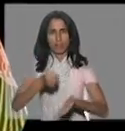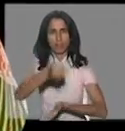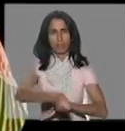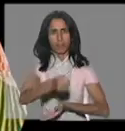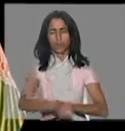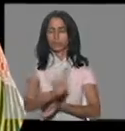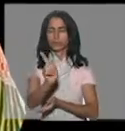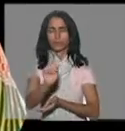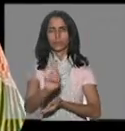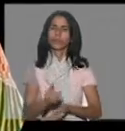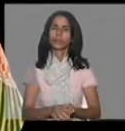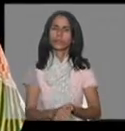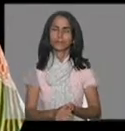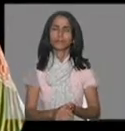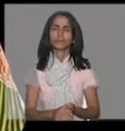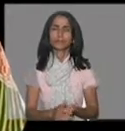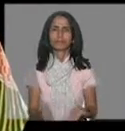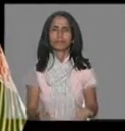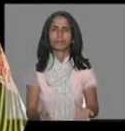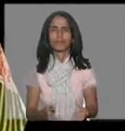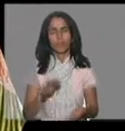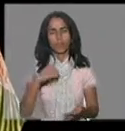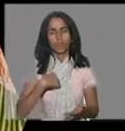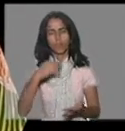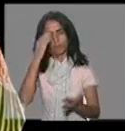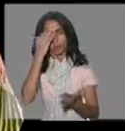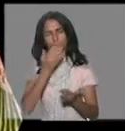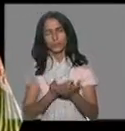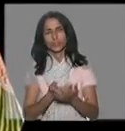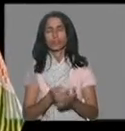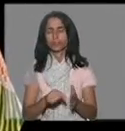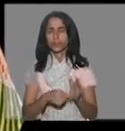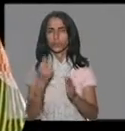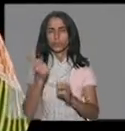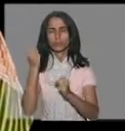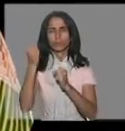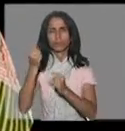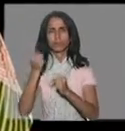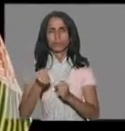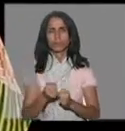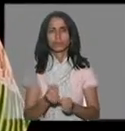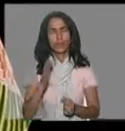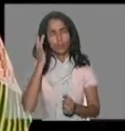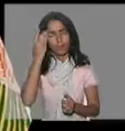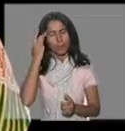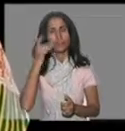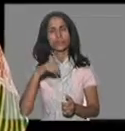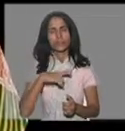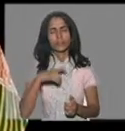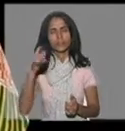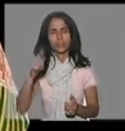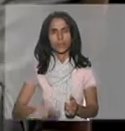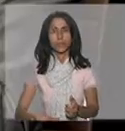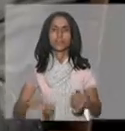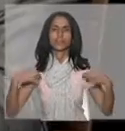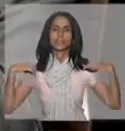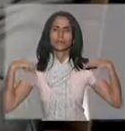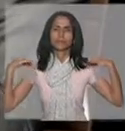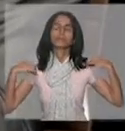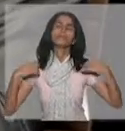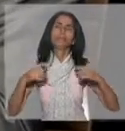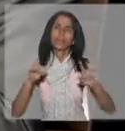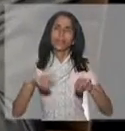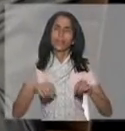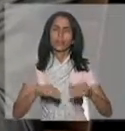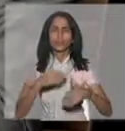então eu acredito nesse nesse primeiro empoderamento eu acho que para além do que a gente é um processo de construção